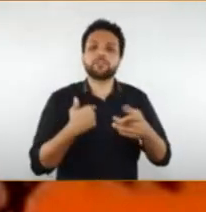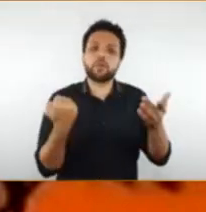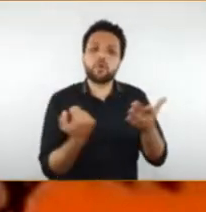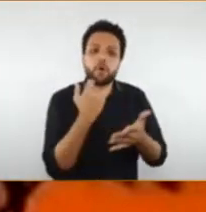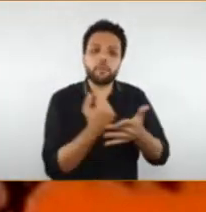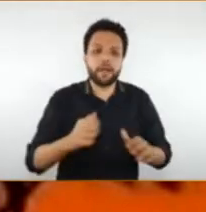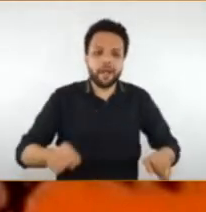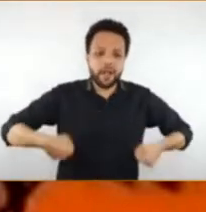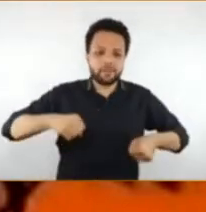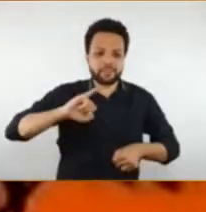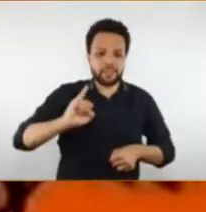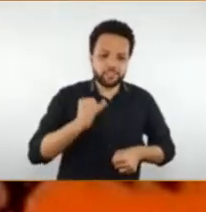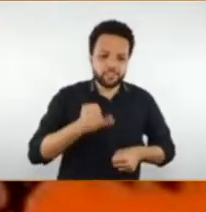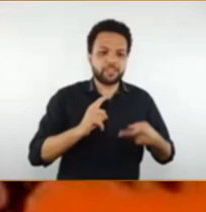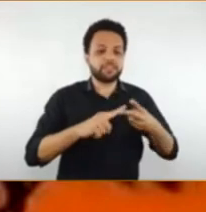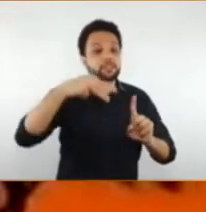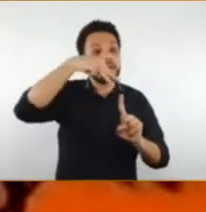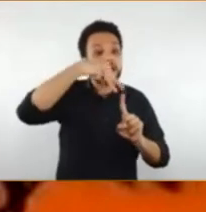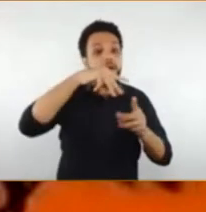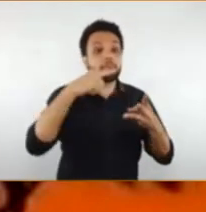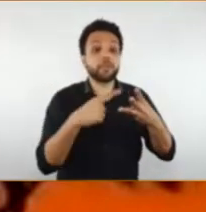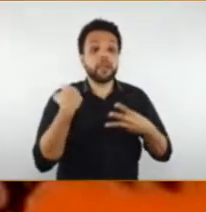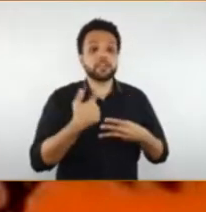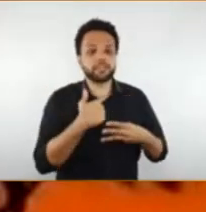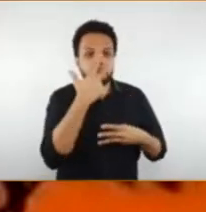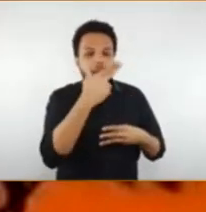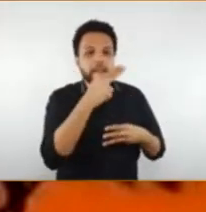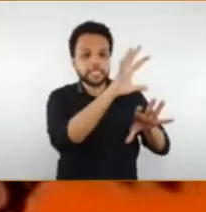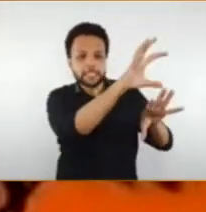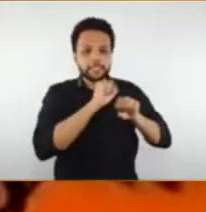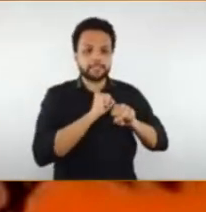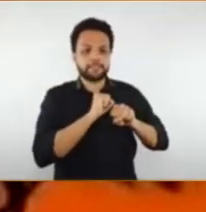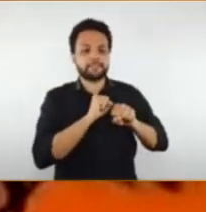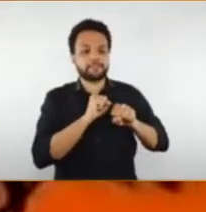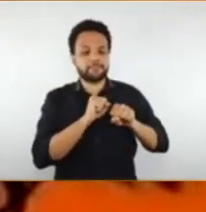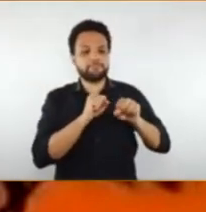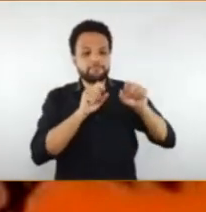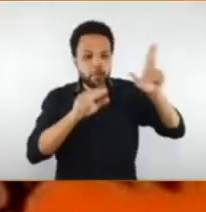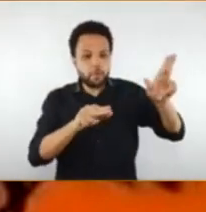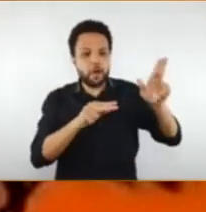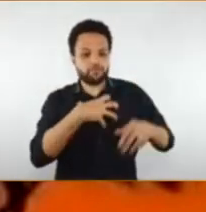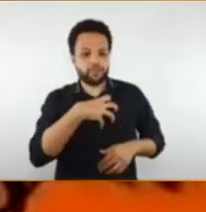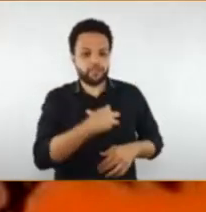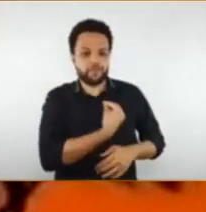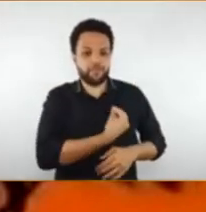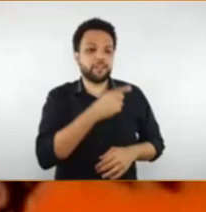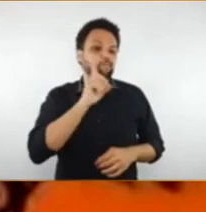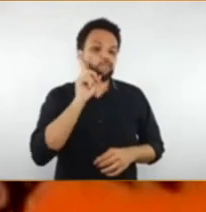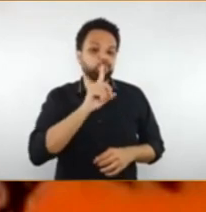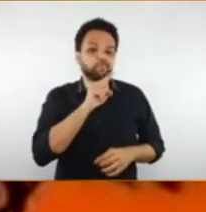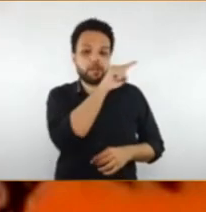vai ao McDonald's? Porque a gente comprou o lifestyle americano. E esse lifestyle americano, ele